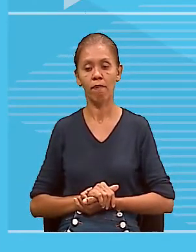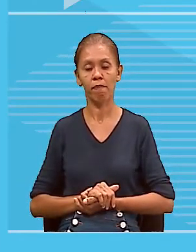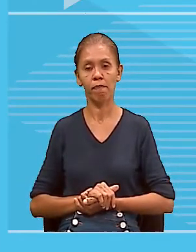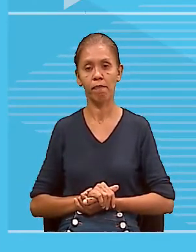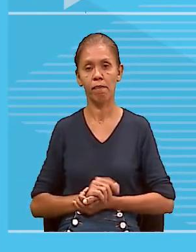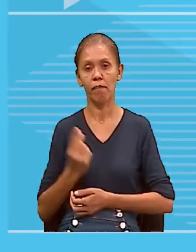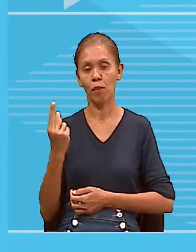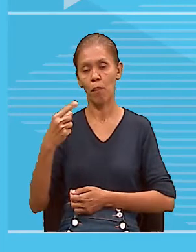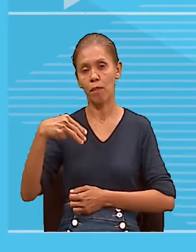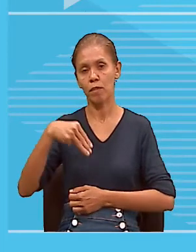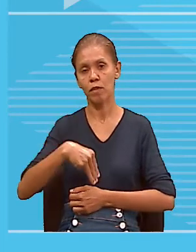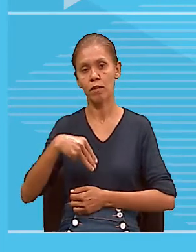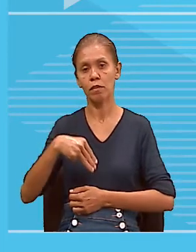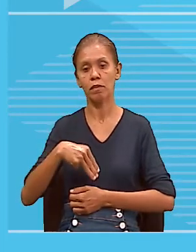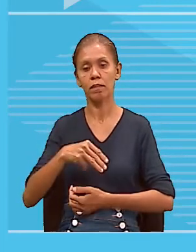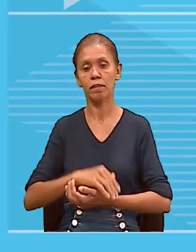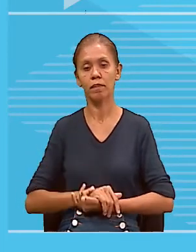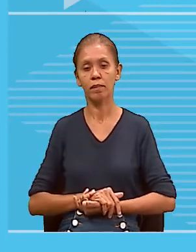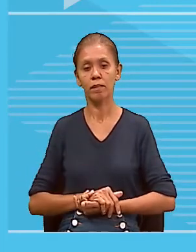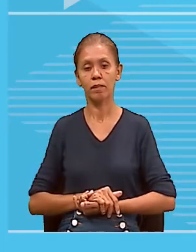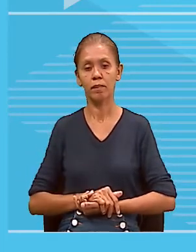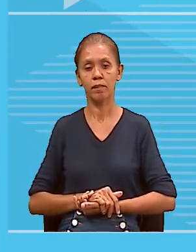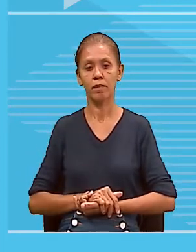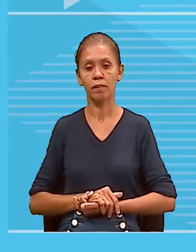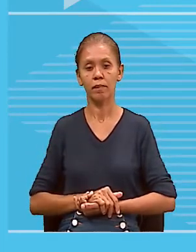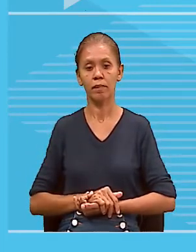deixa um real aí na tela por favor